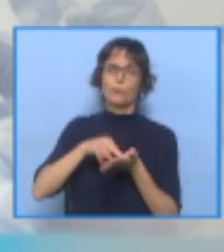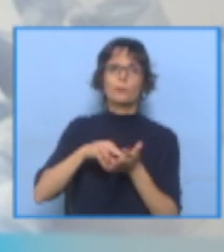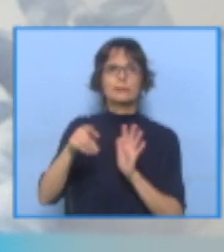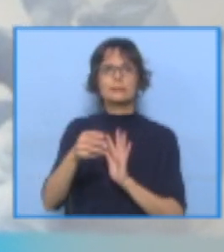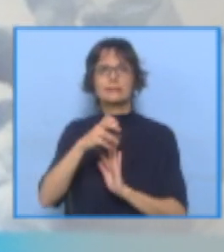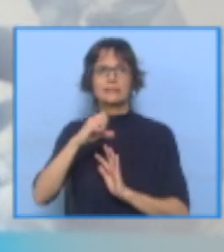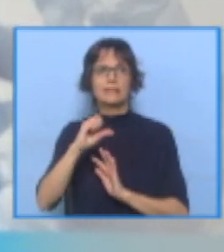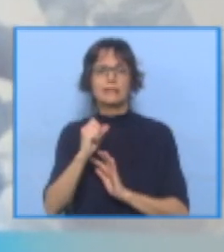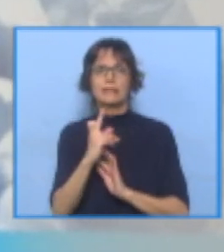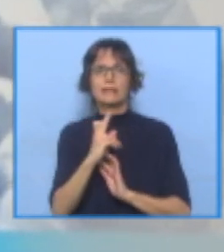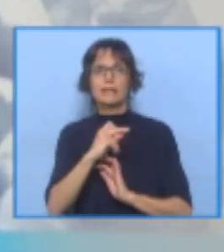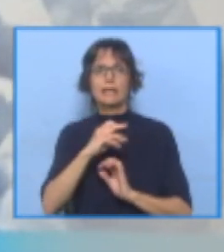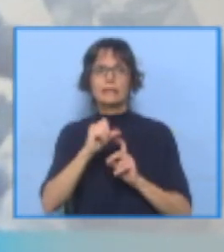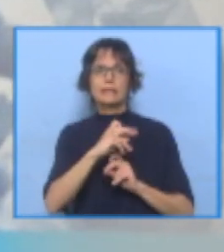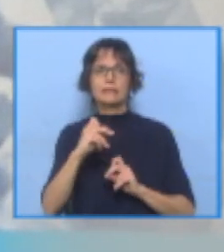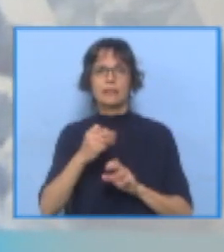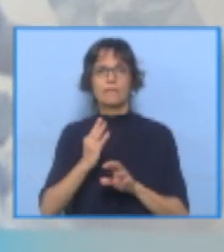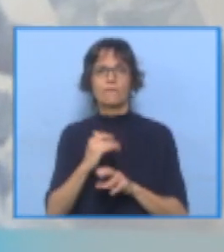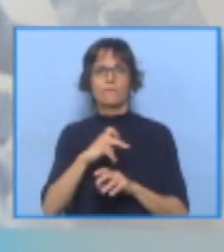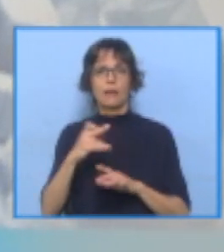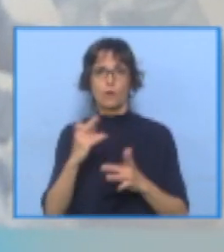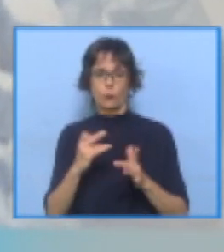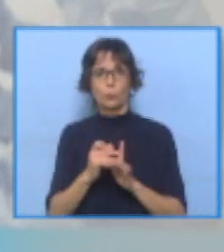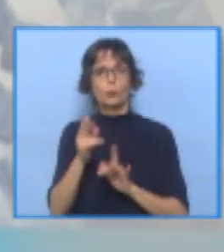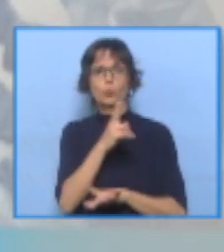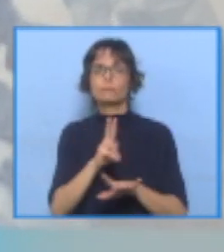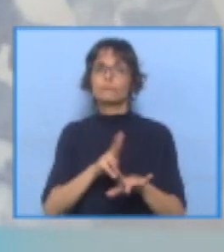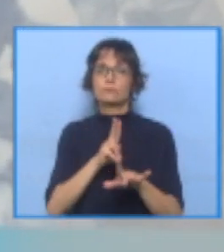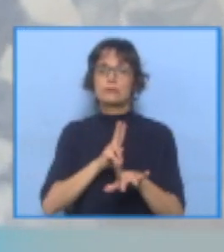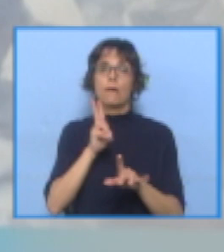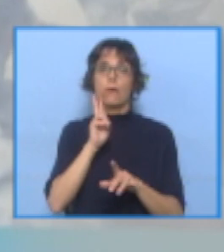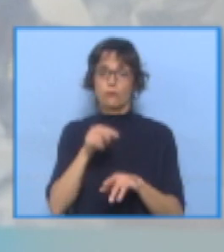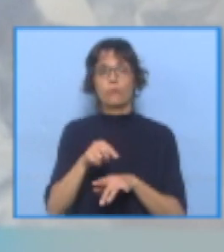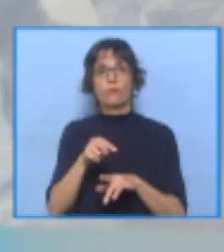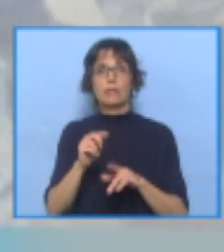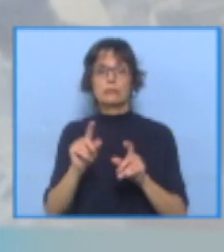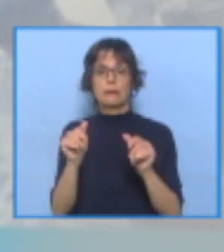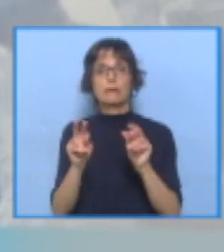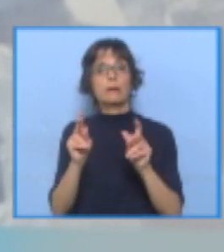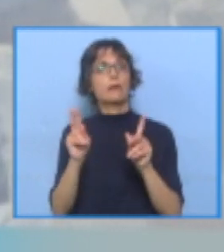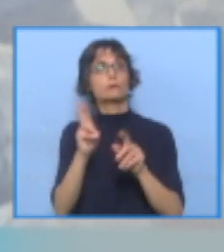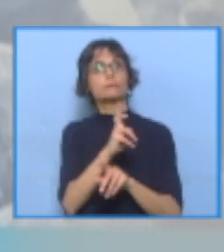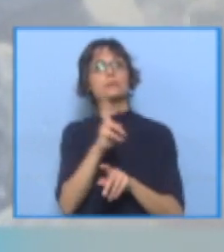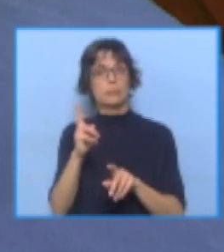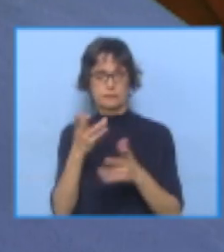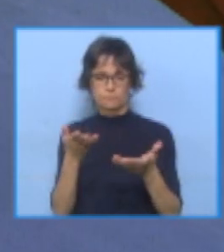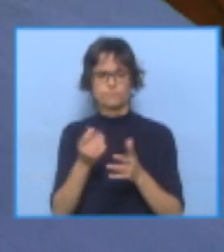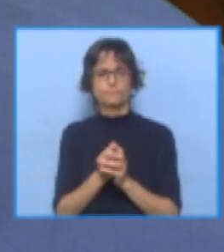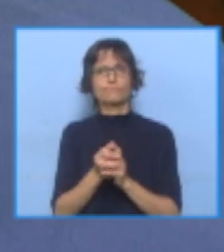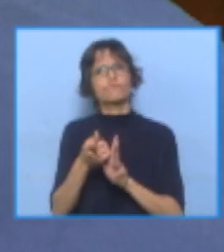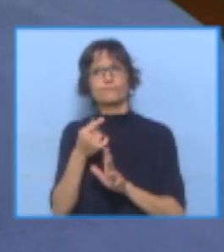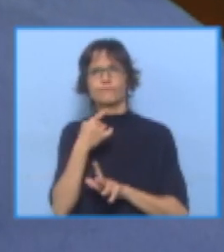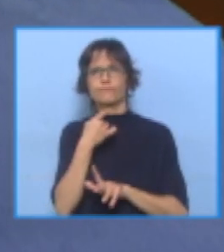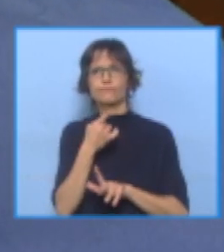neste programa. Começamos por este indicador que é a diminuição do talento